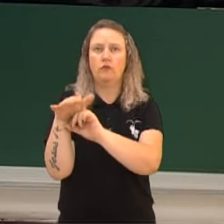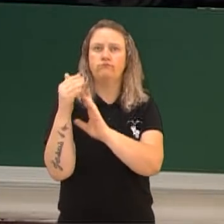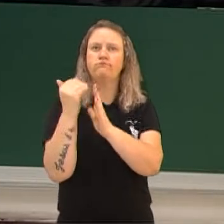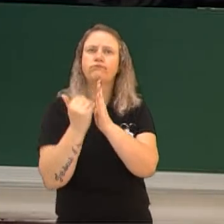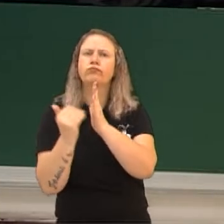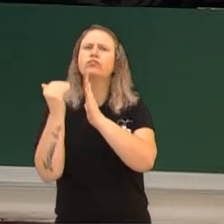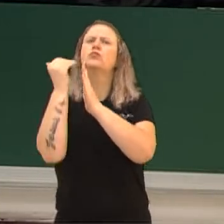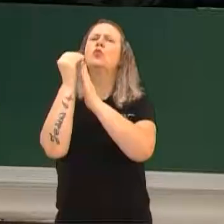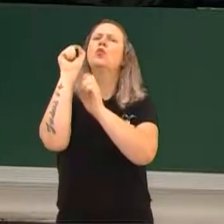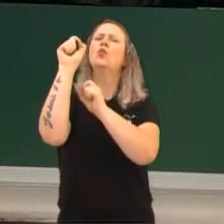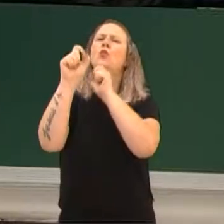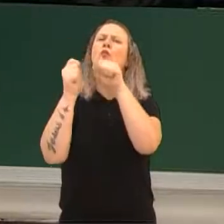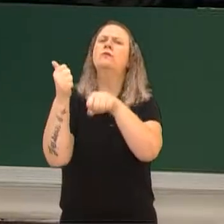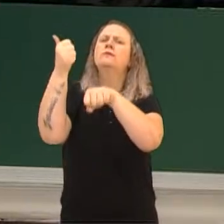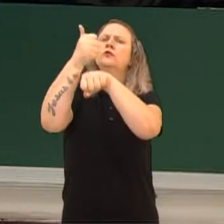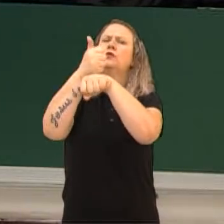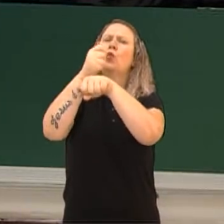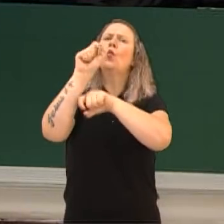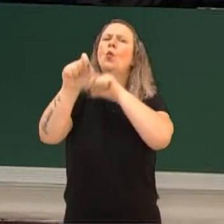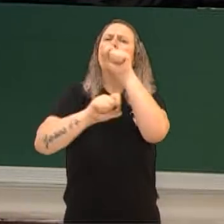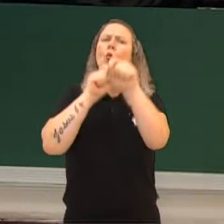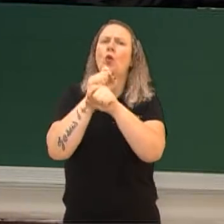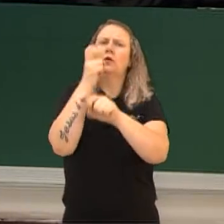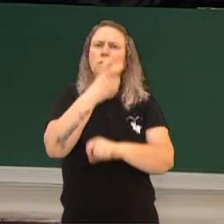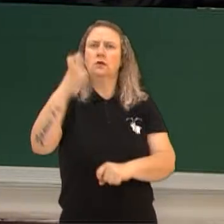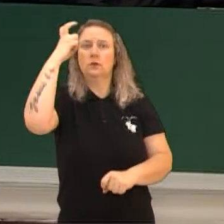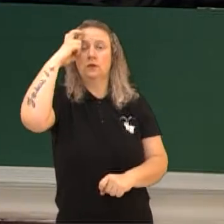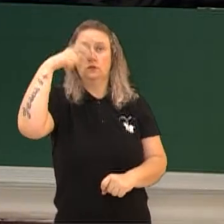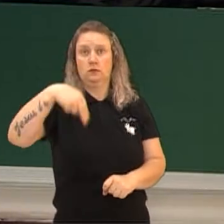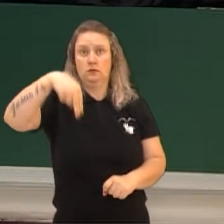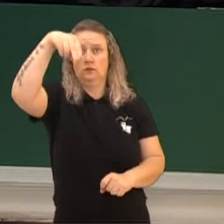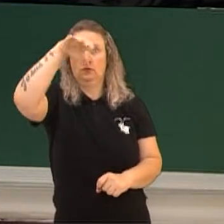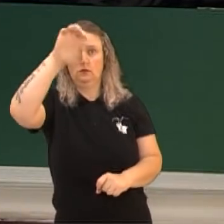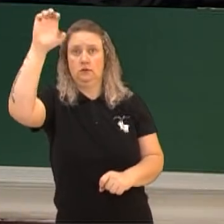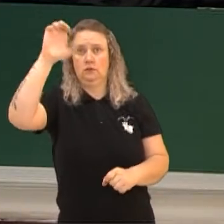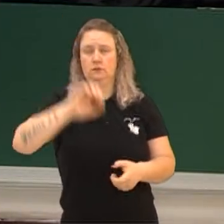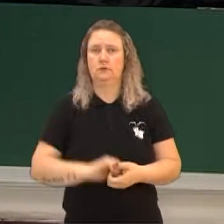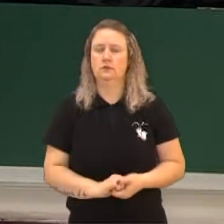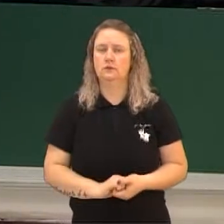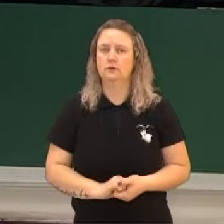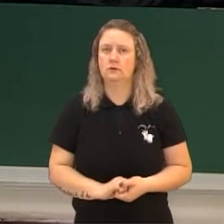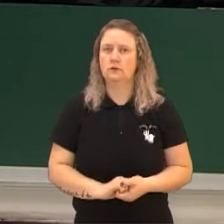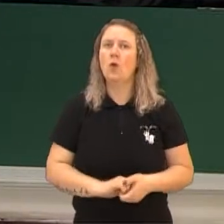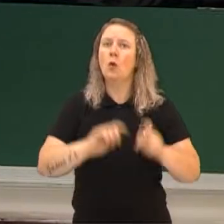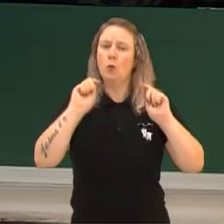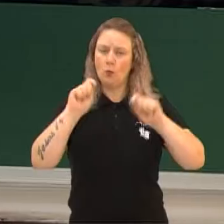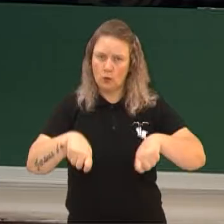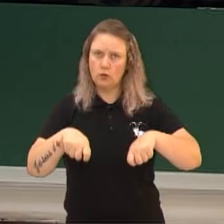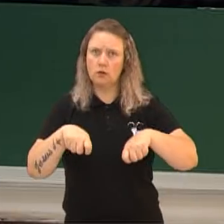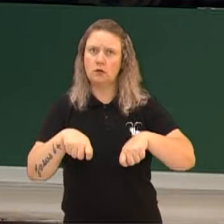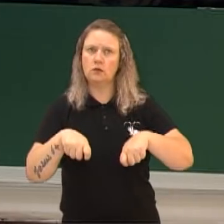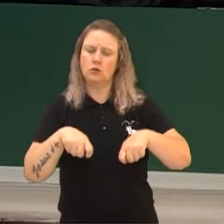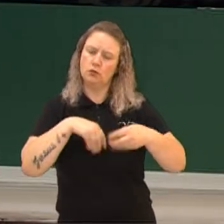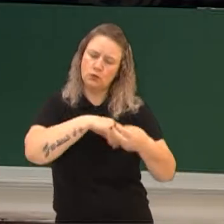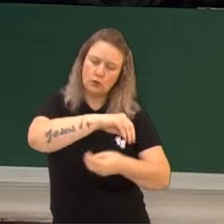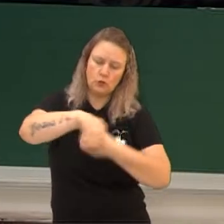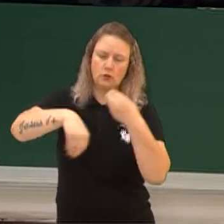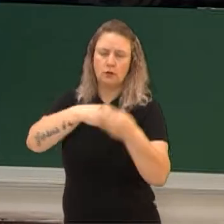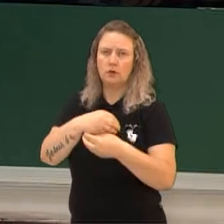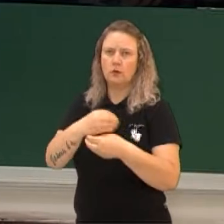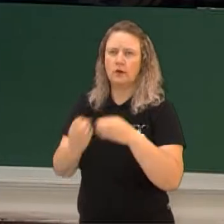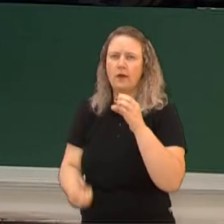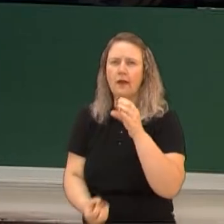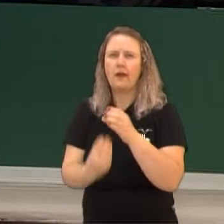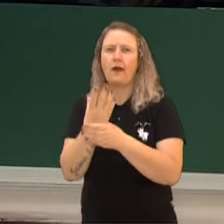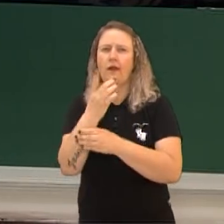Então, o que é a ideia dele? Misturar a cultura de vários lugares diferentes junto com a cultura nordestina e criar uma